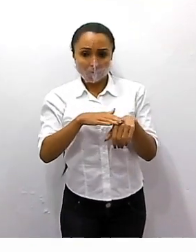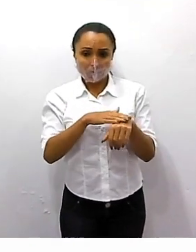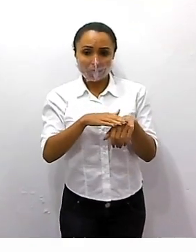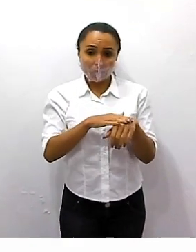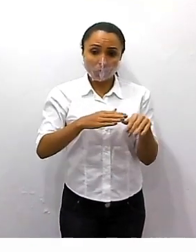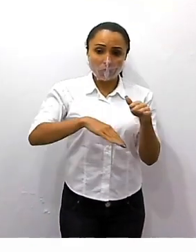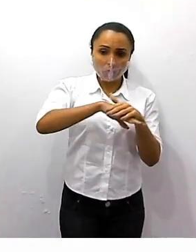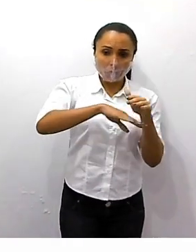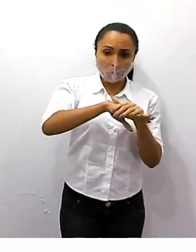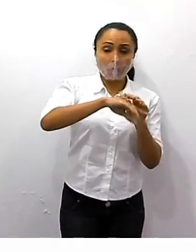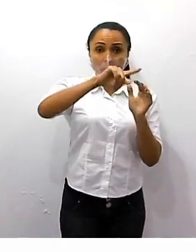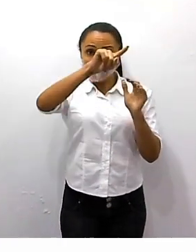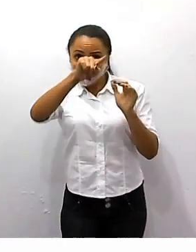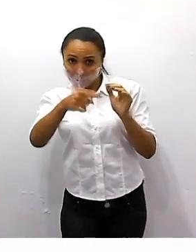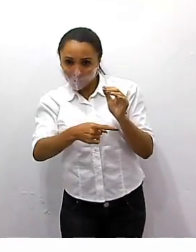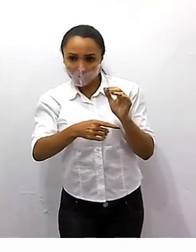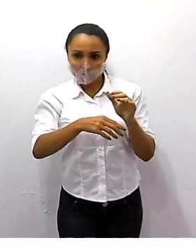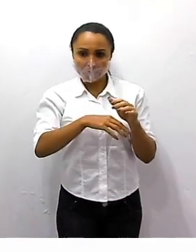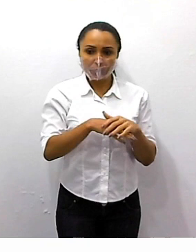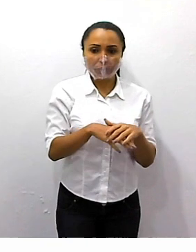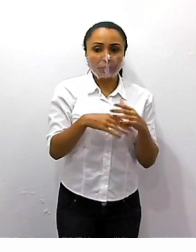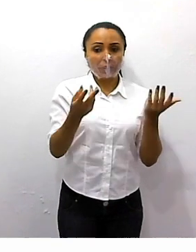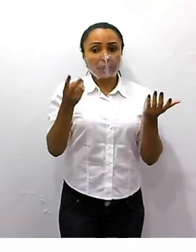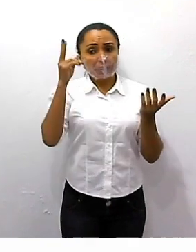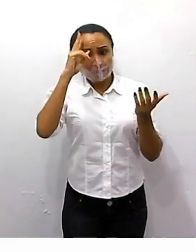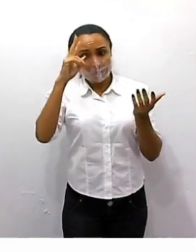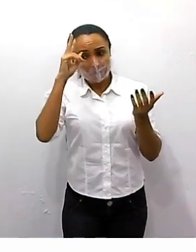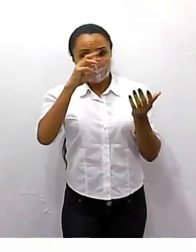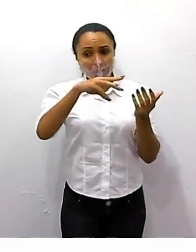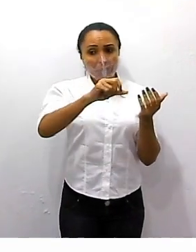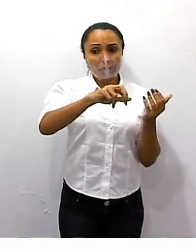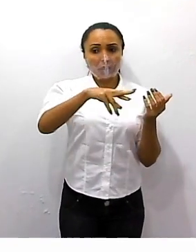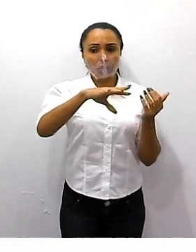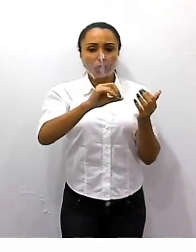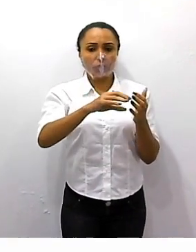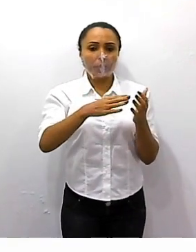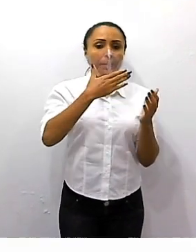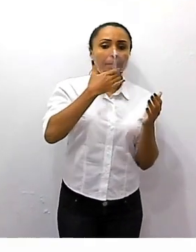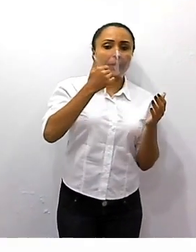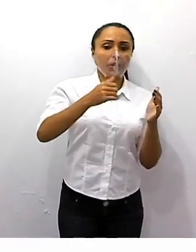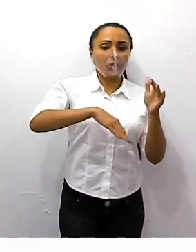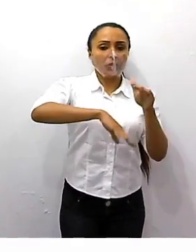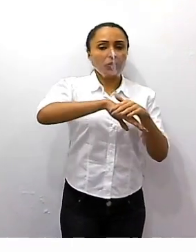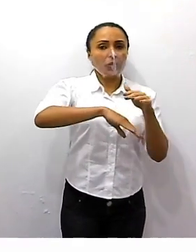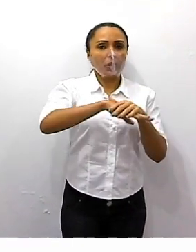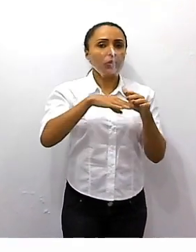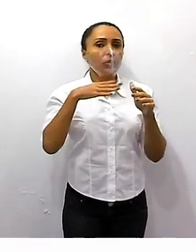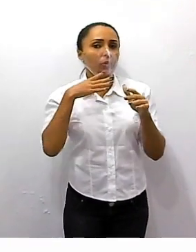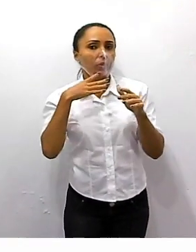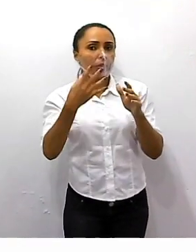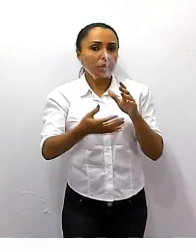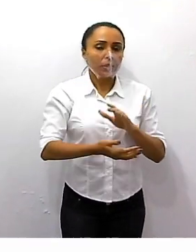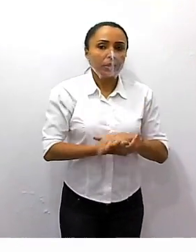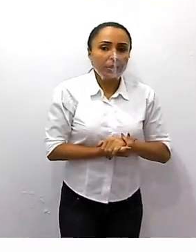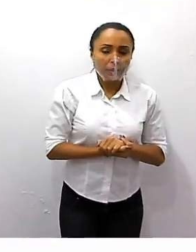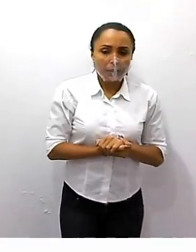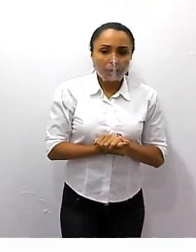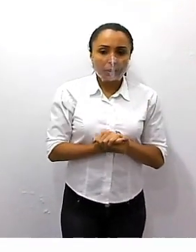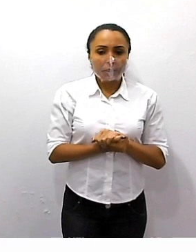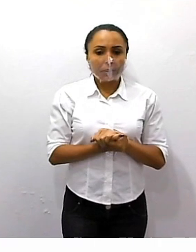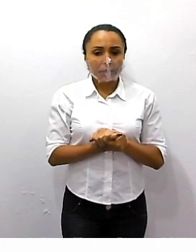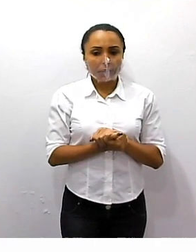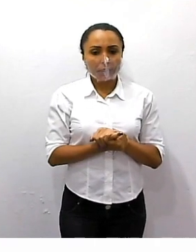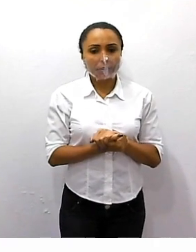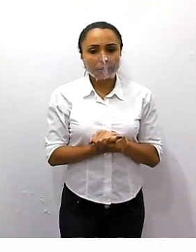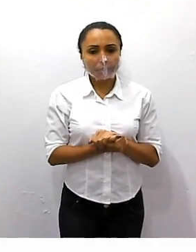sobre futebol, vírgula, lembraram-se de Marcos, vírgula, o melhor jogador que já